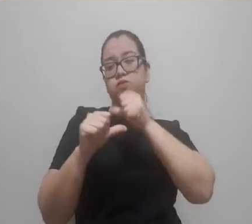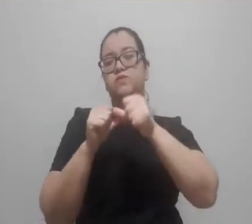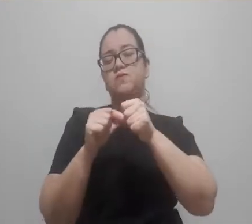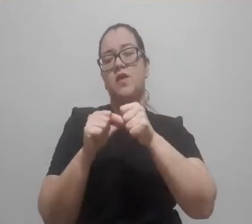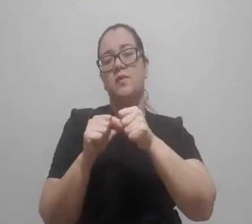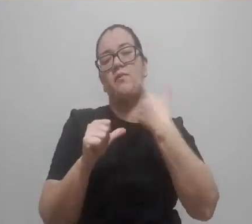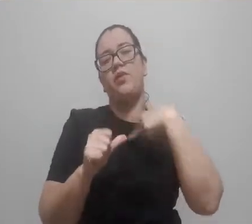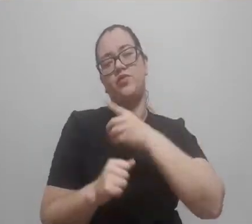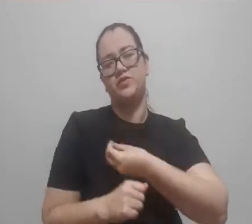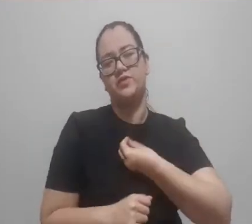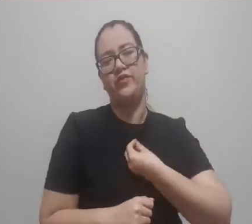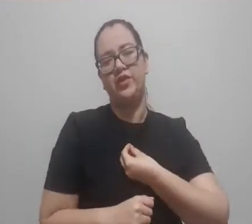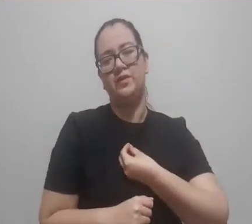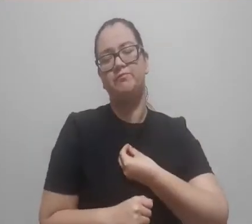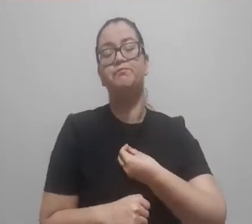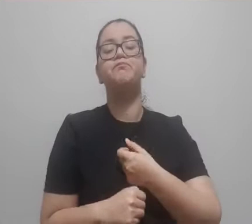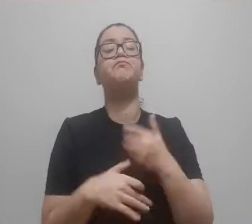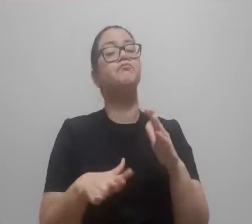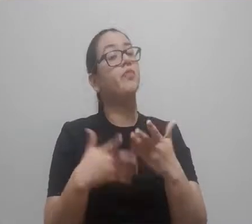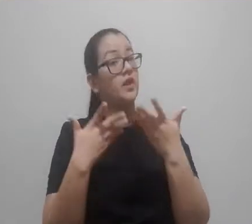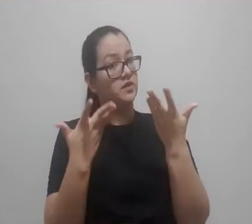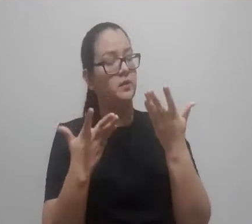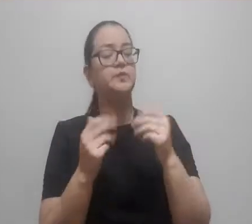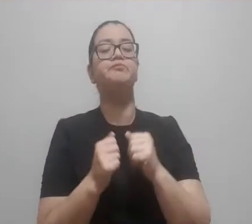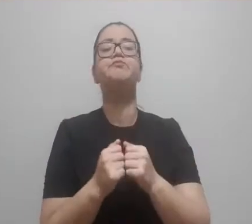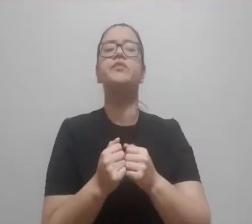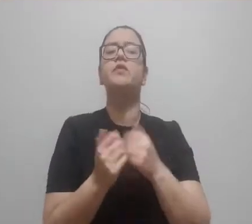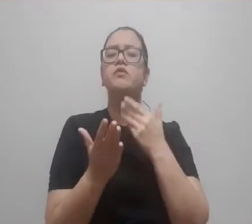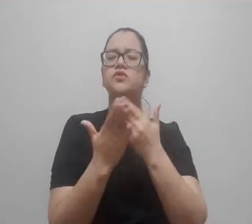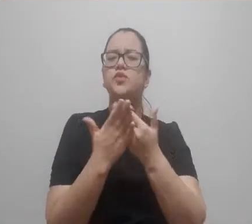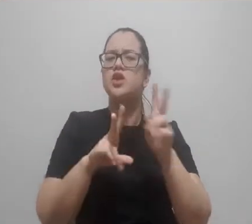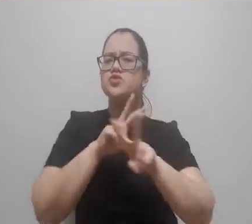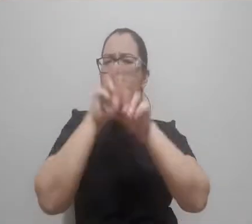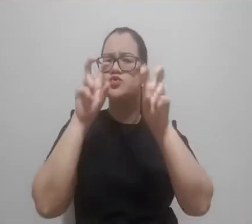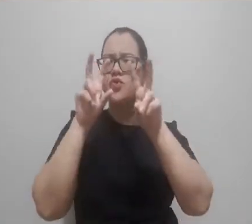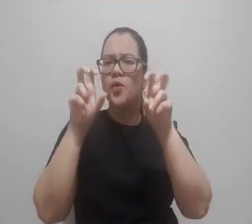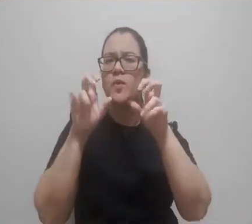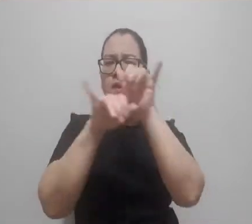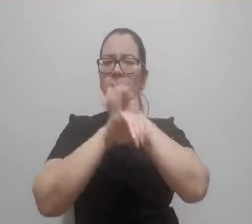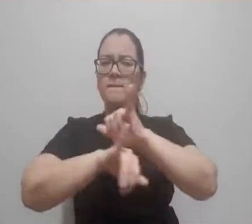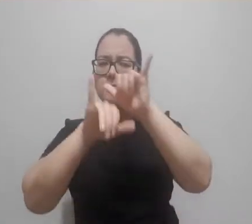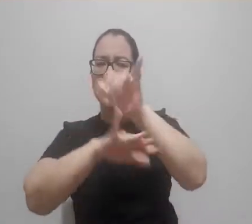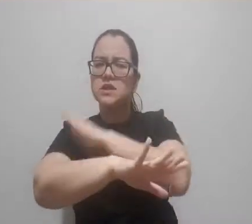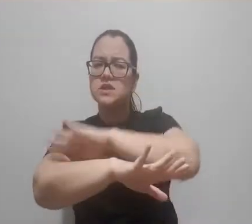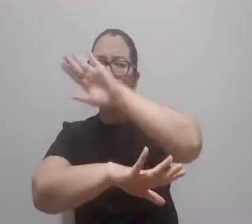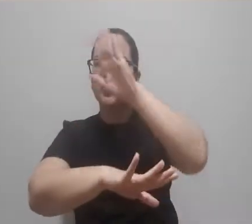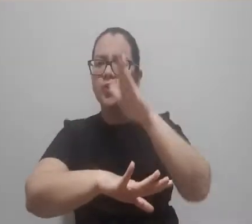bem, estudar sobre o Sermão do Monte tem sido uma